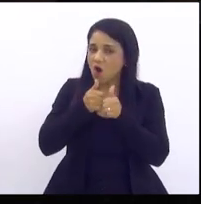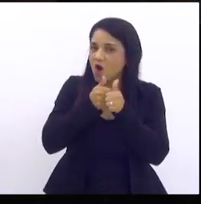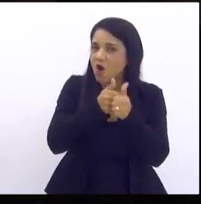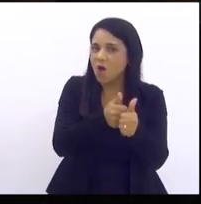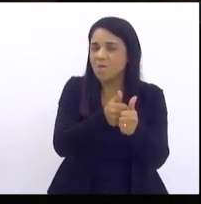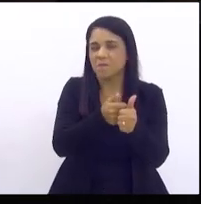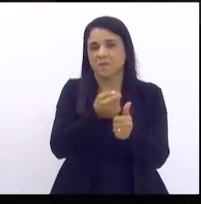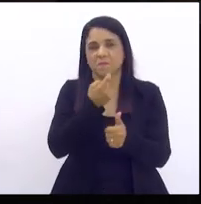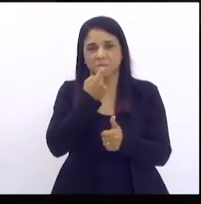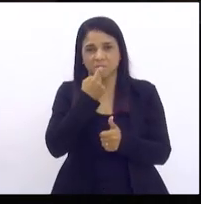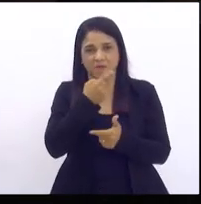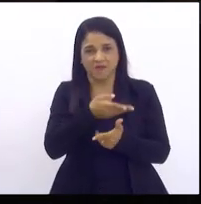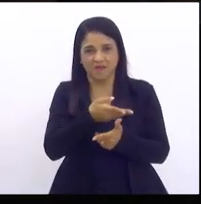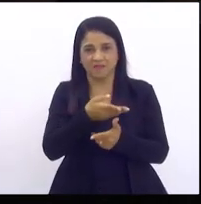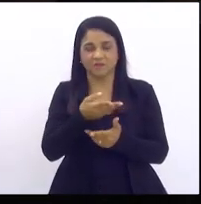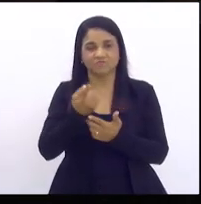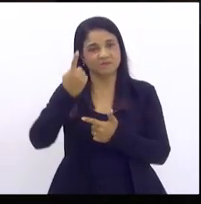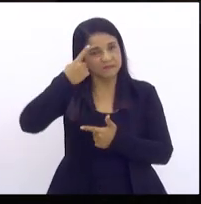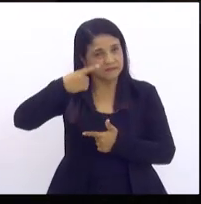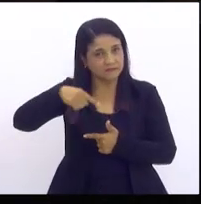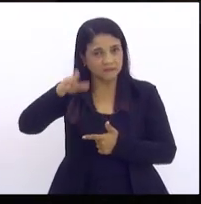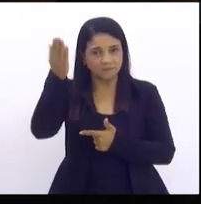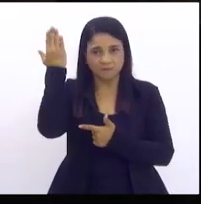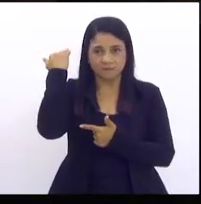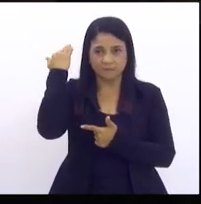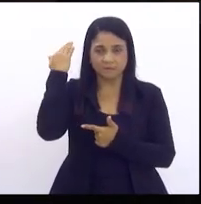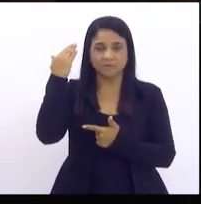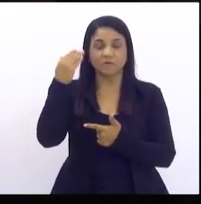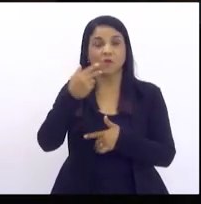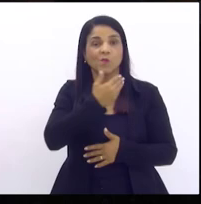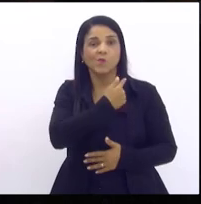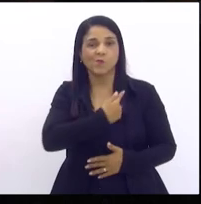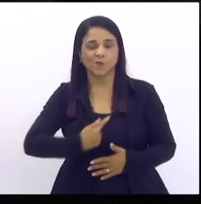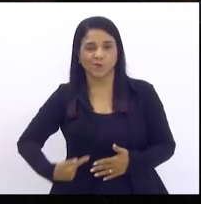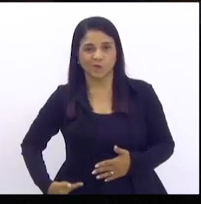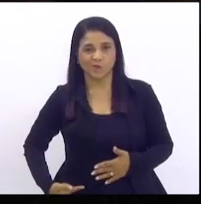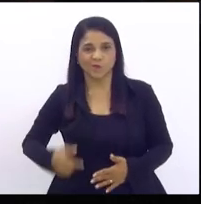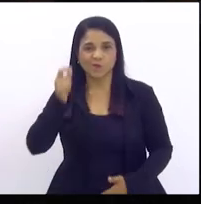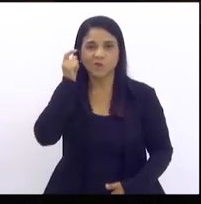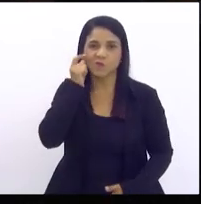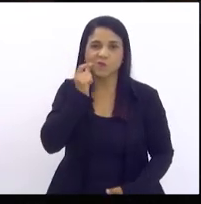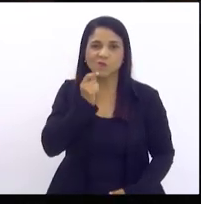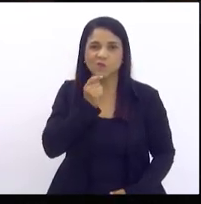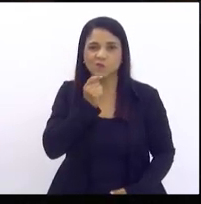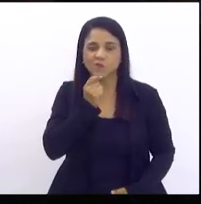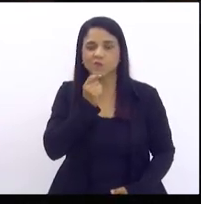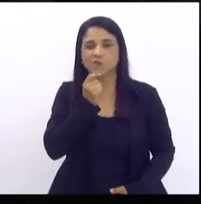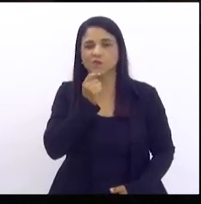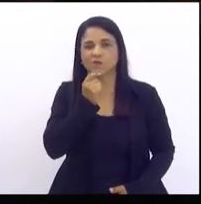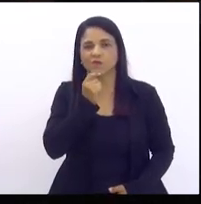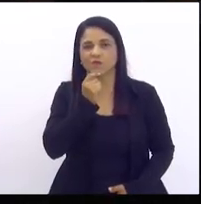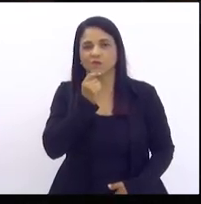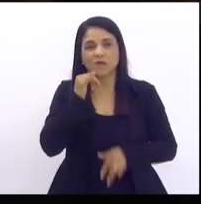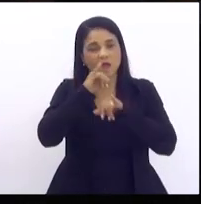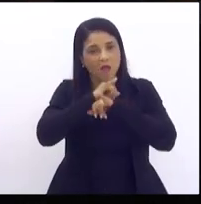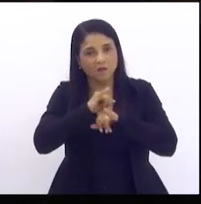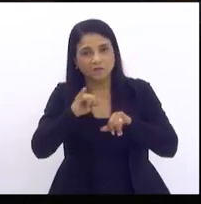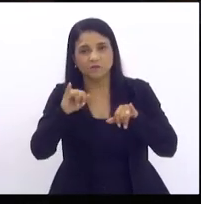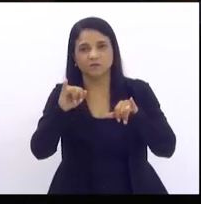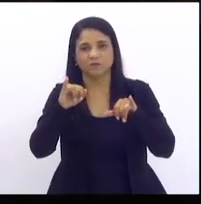perto, na última semana, o governador Cláudio Castro